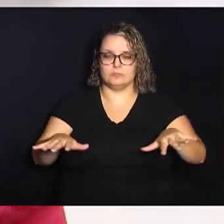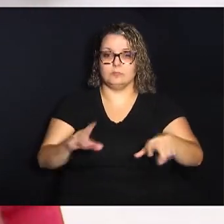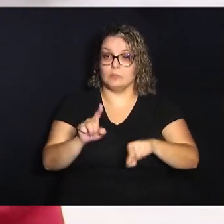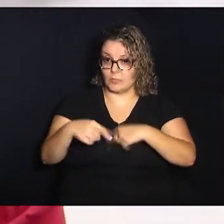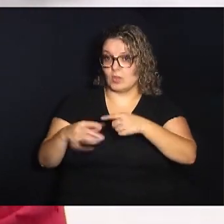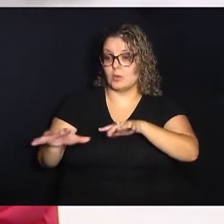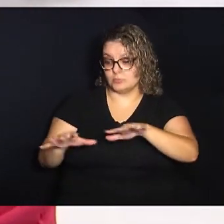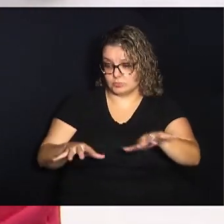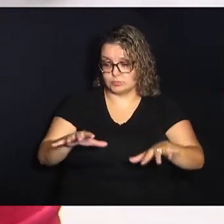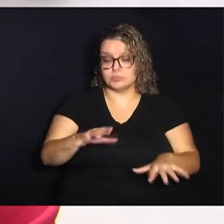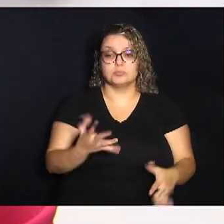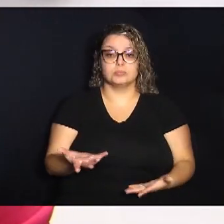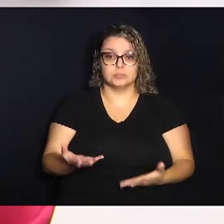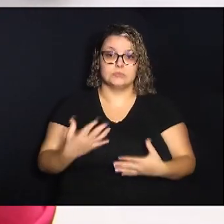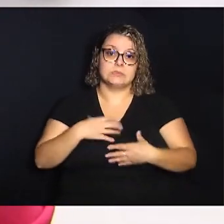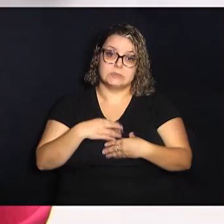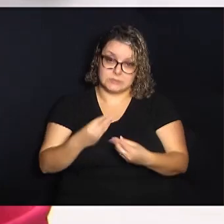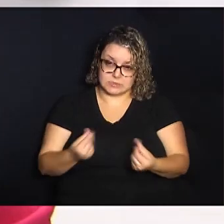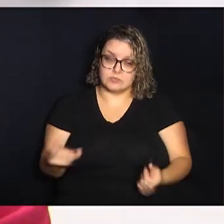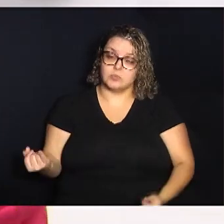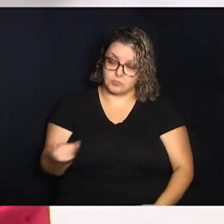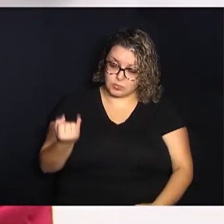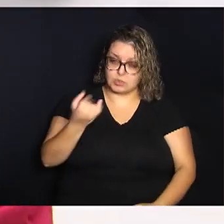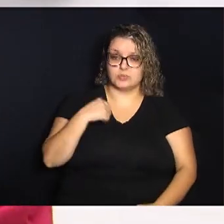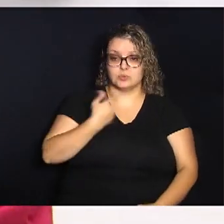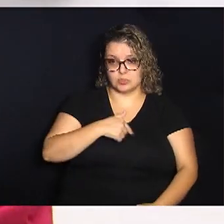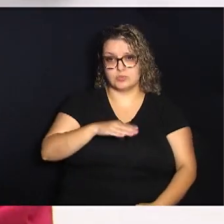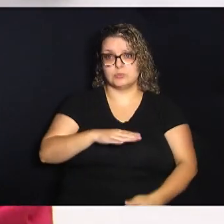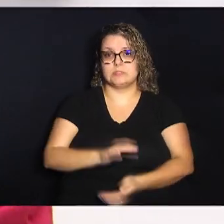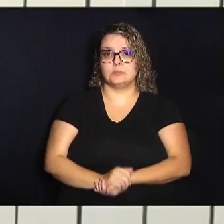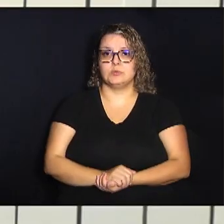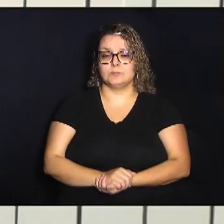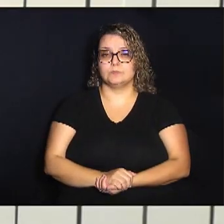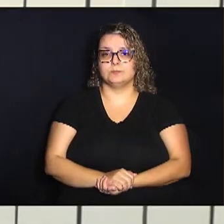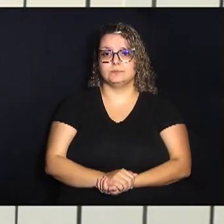outros pontos sensíveis e importantes do nosso município.